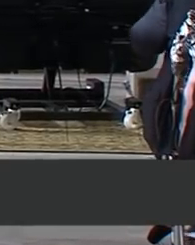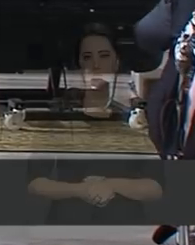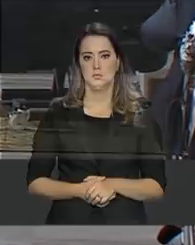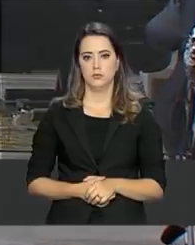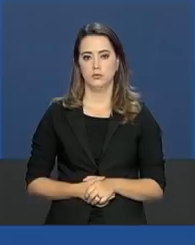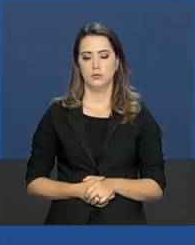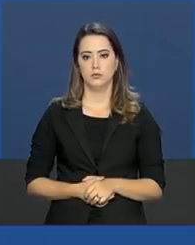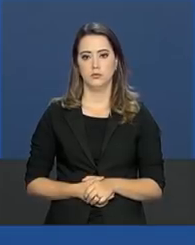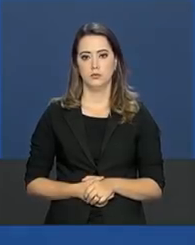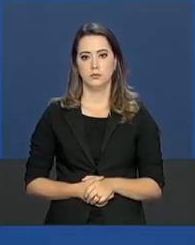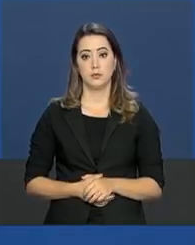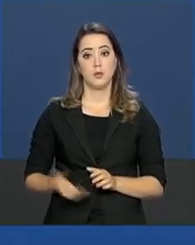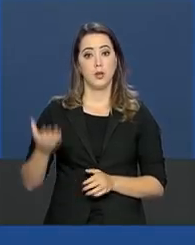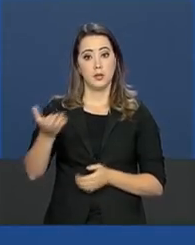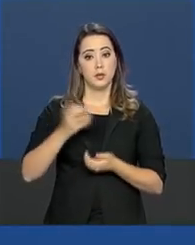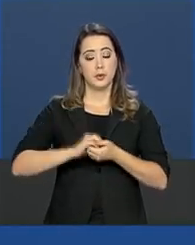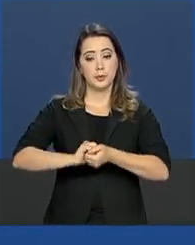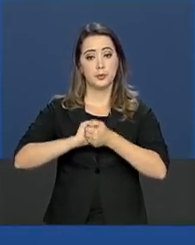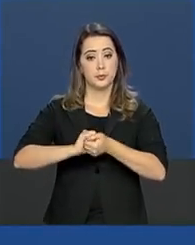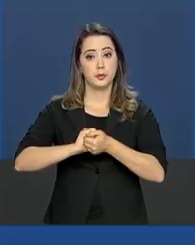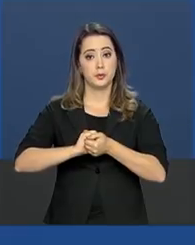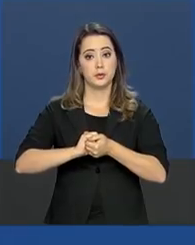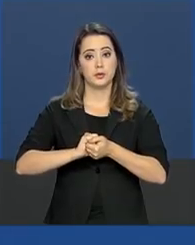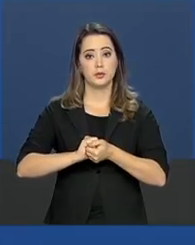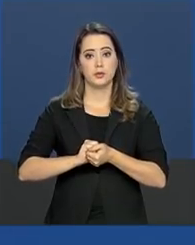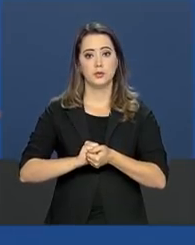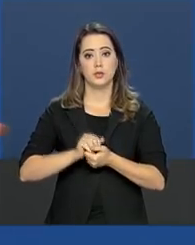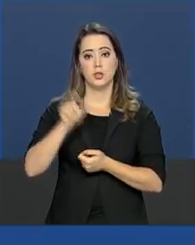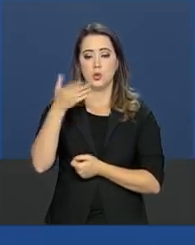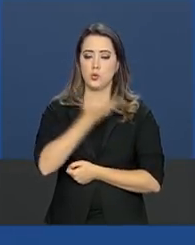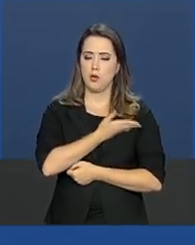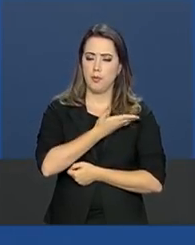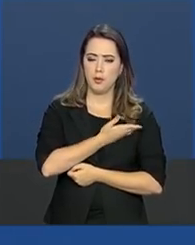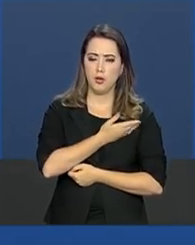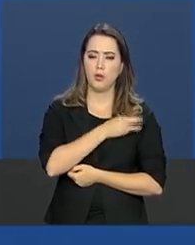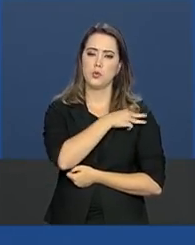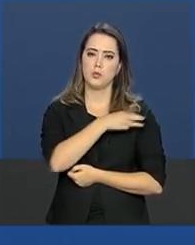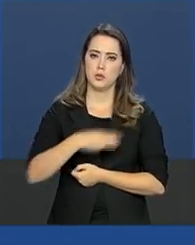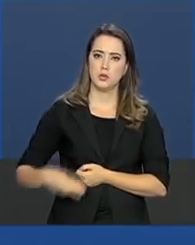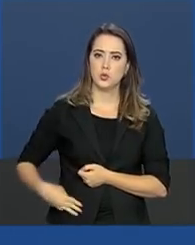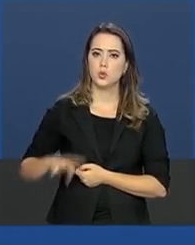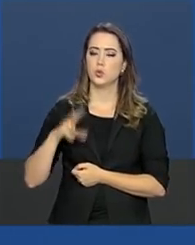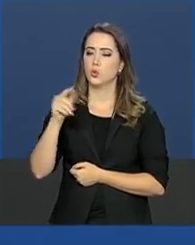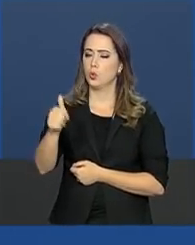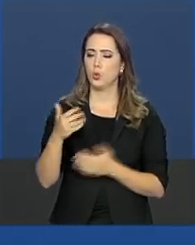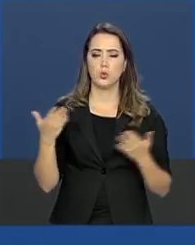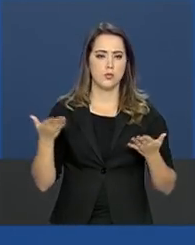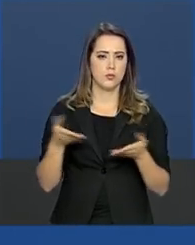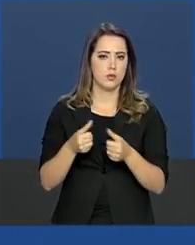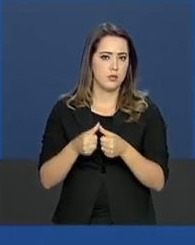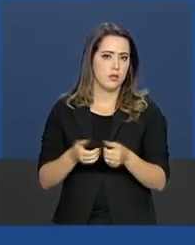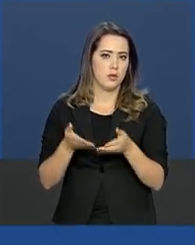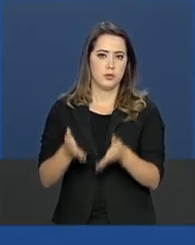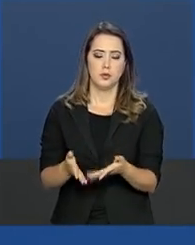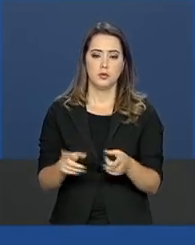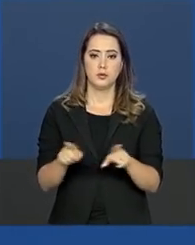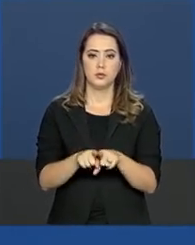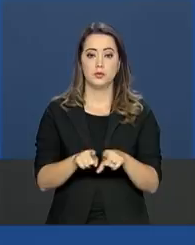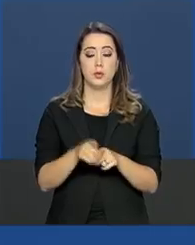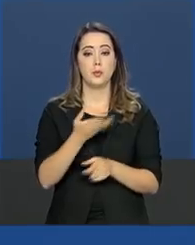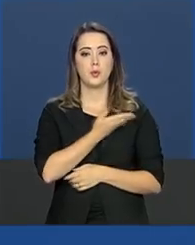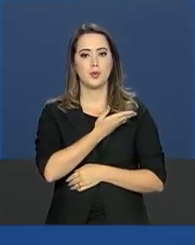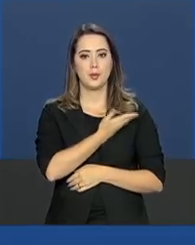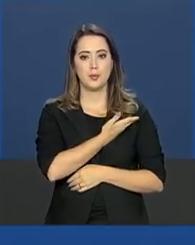Bem, eu quero cumprimentar os amigos ministros, todos eles, ministros de Estado, cumprimentar os